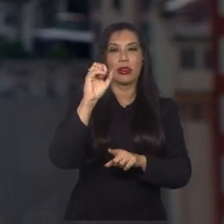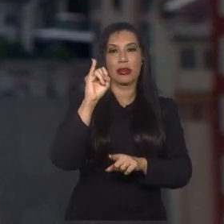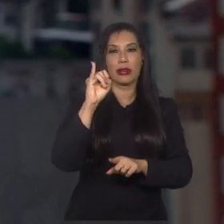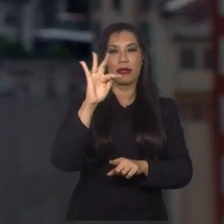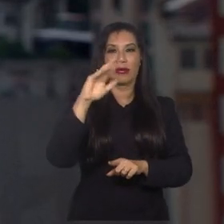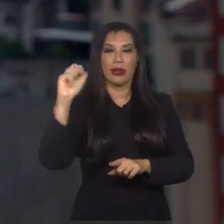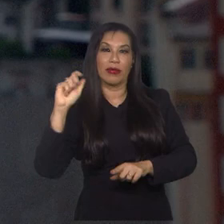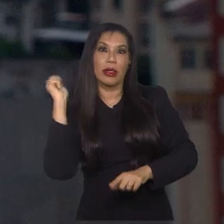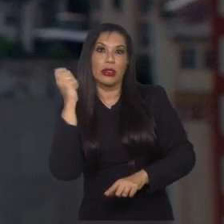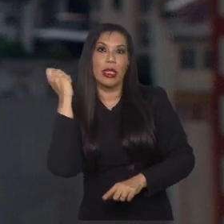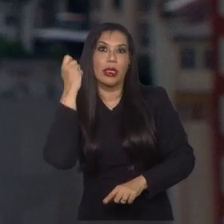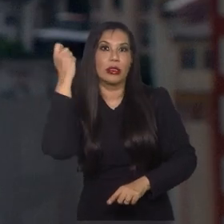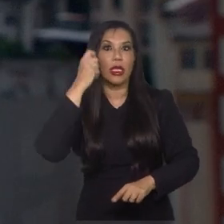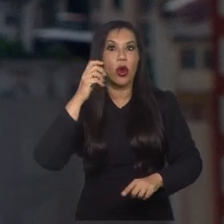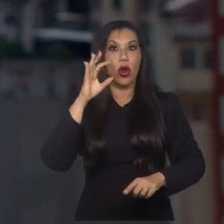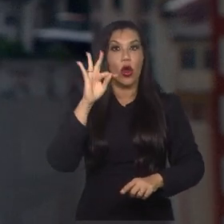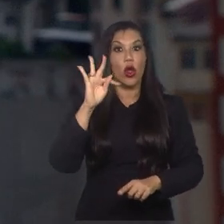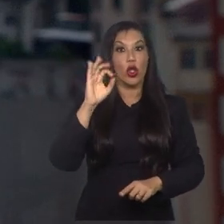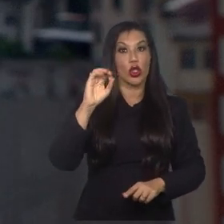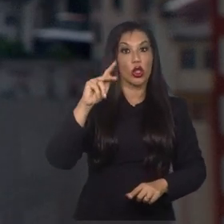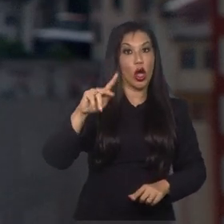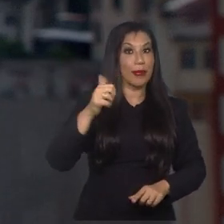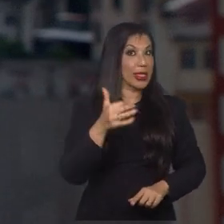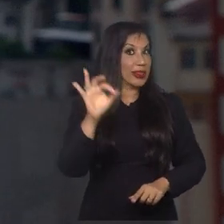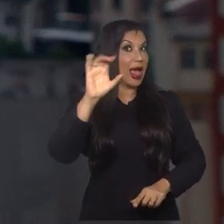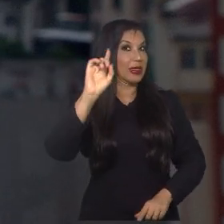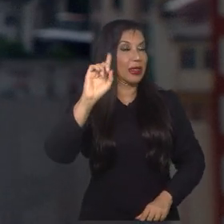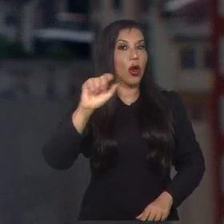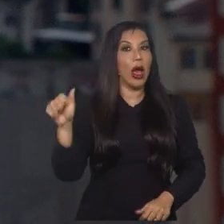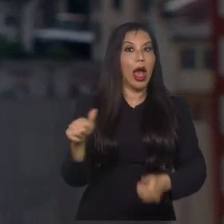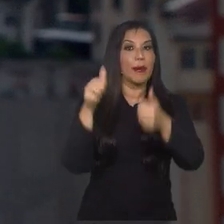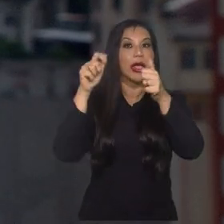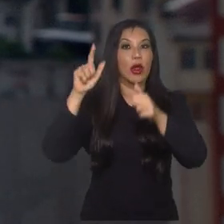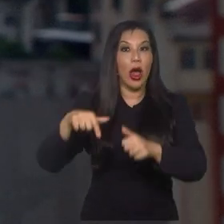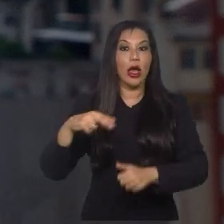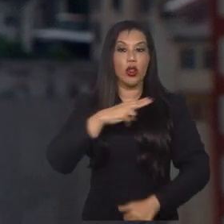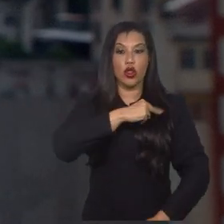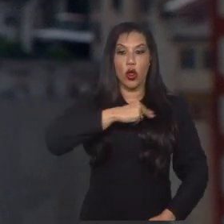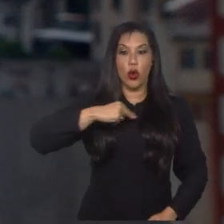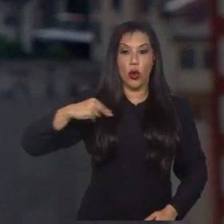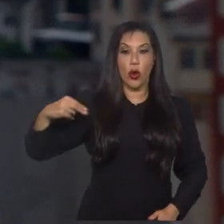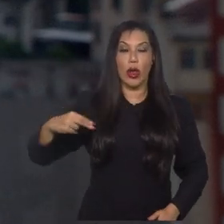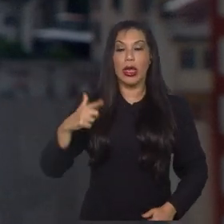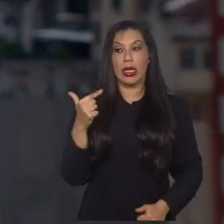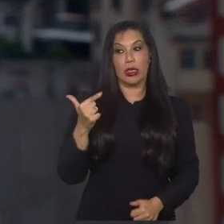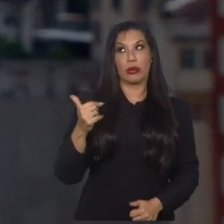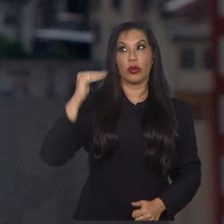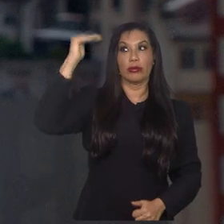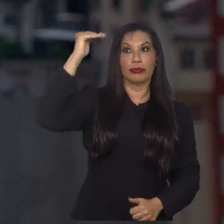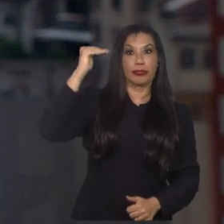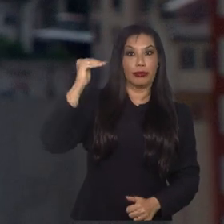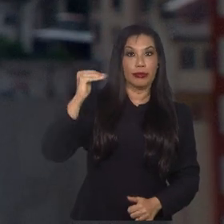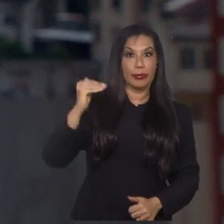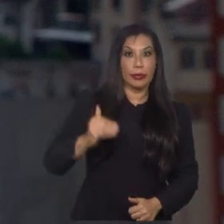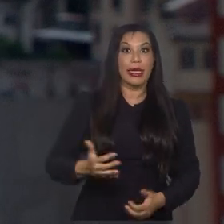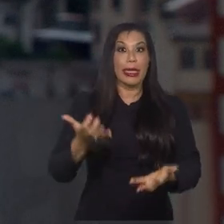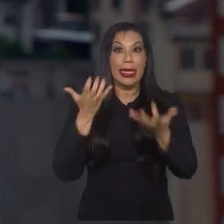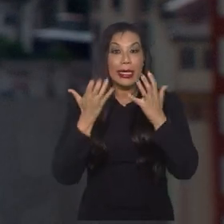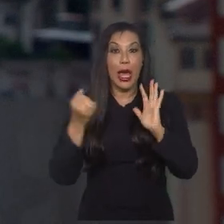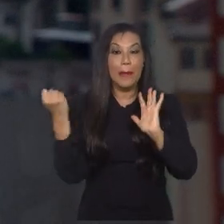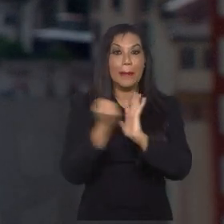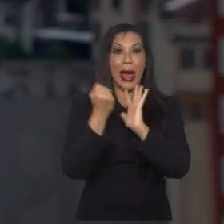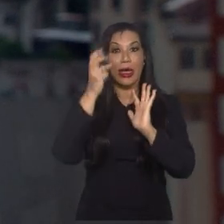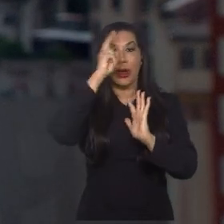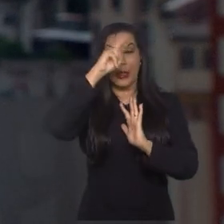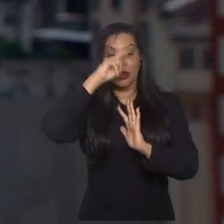seleções que estão lá não são top 10. A melhor colocada é a seleção norueguesa, que está em 12º. E que tenta buscar uma história que já